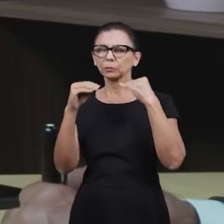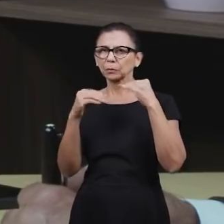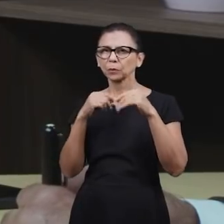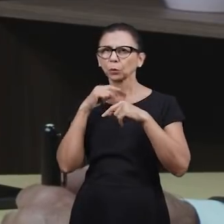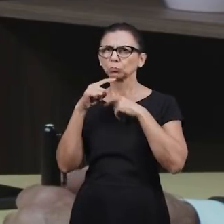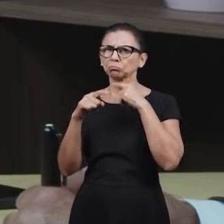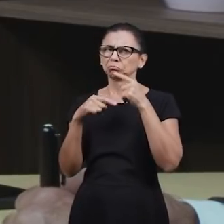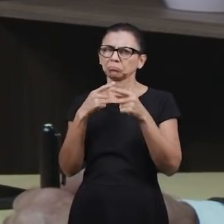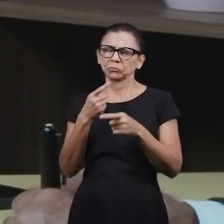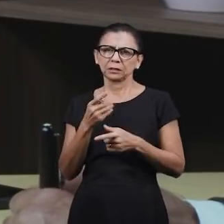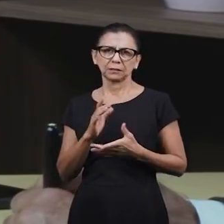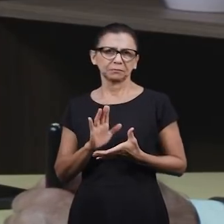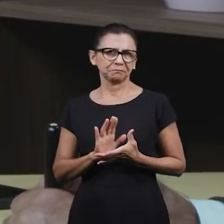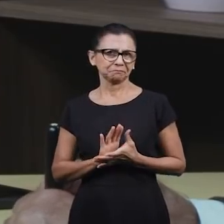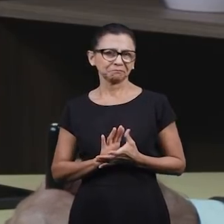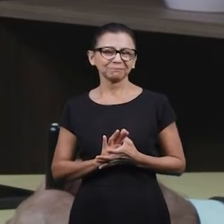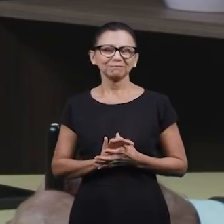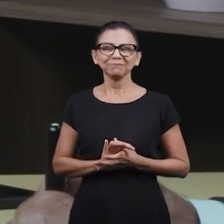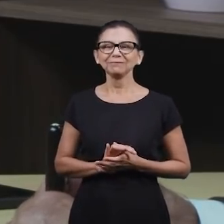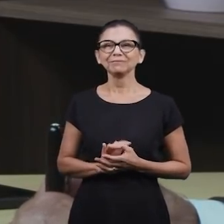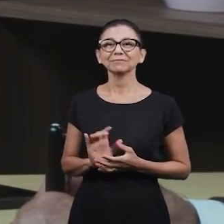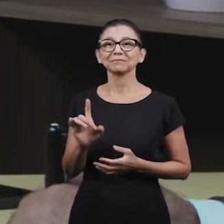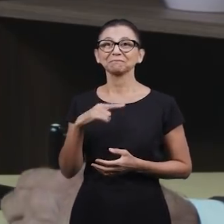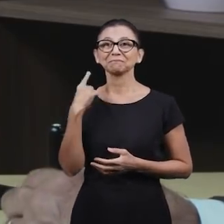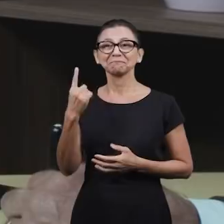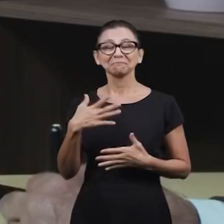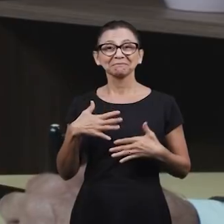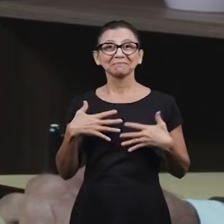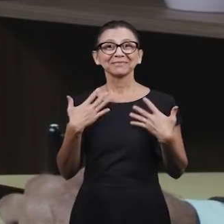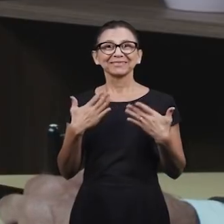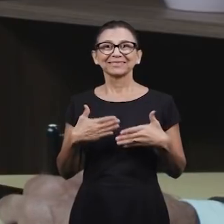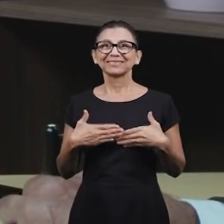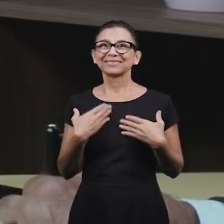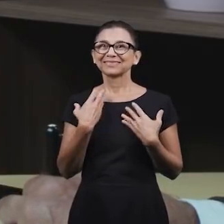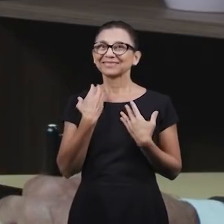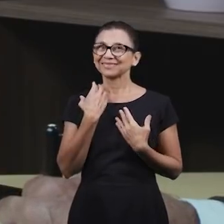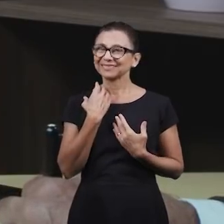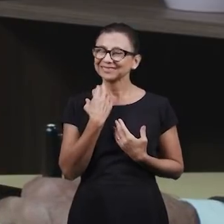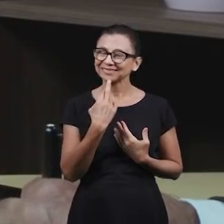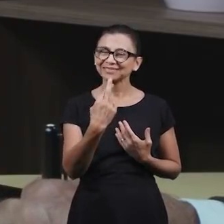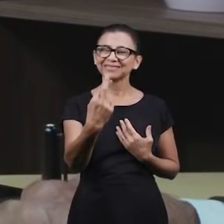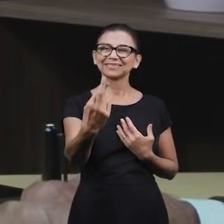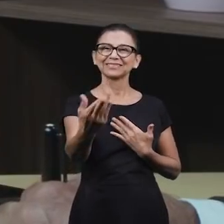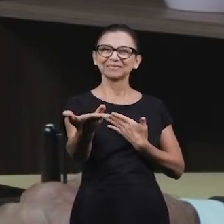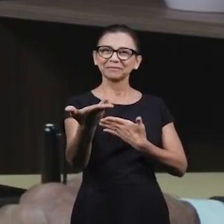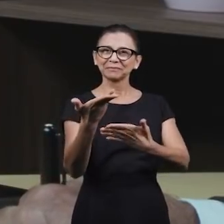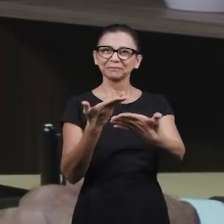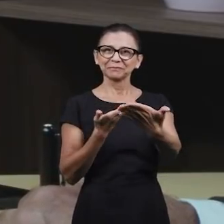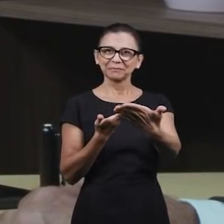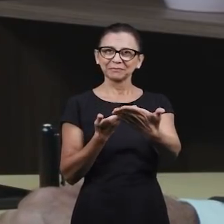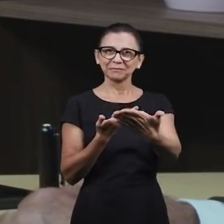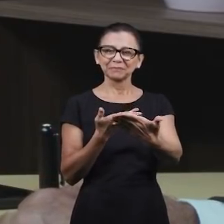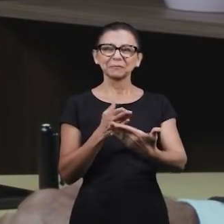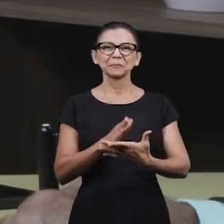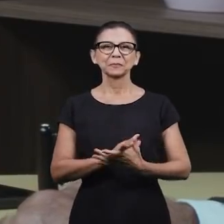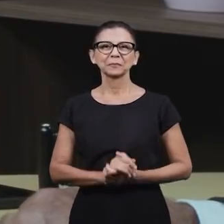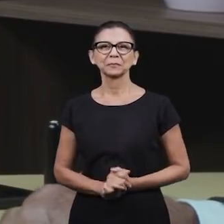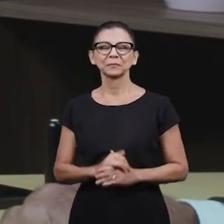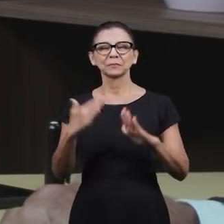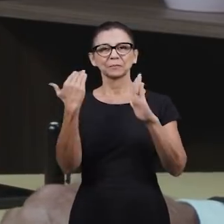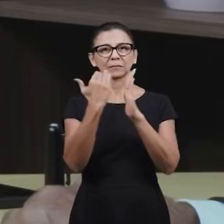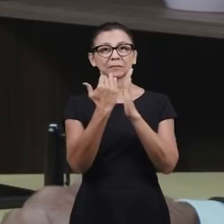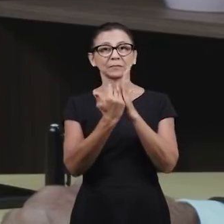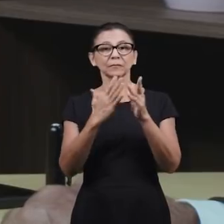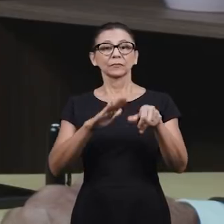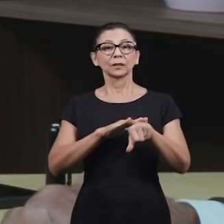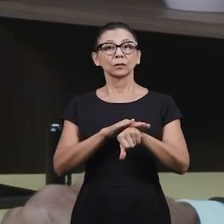sua dúvida, se eventualmente você tenha, e nós teremos toda a alegria em responder, em interagir com você. Este é